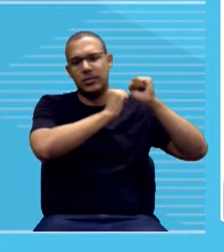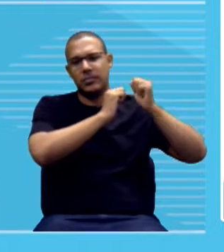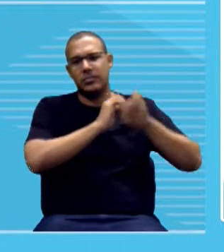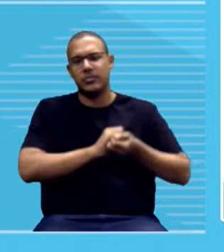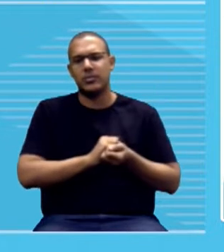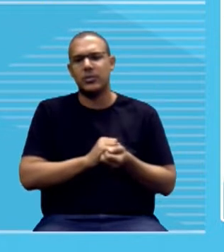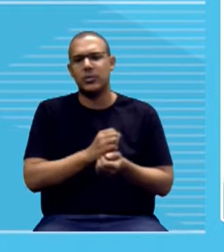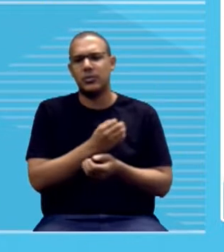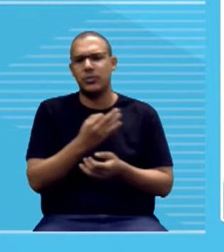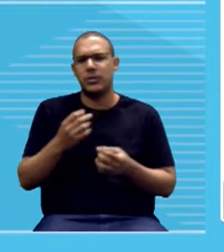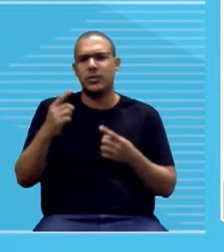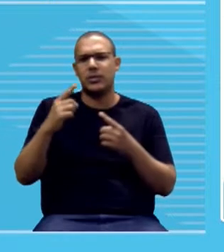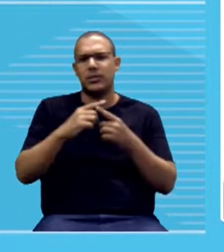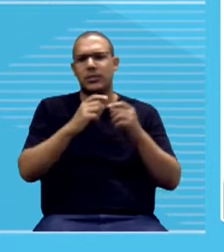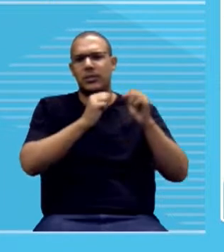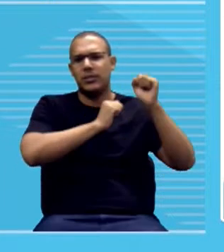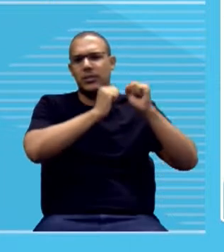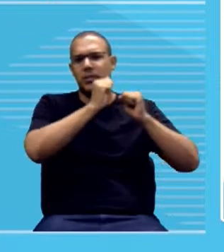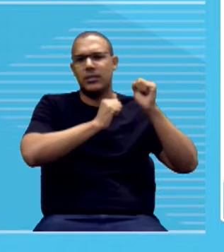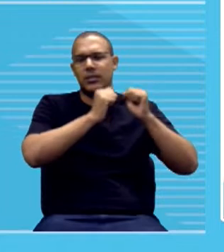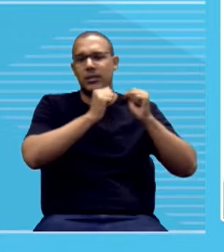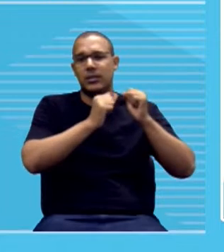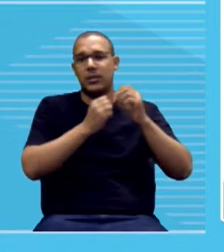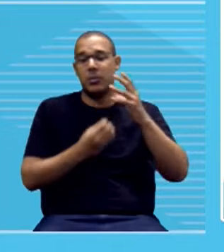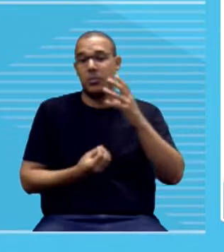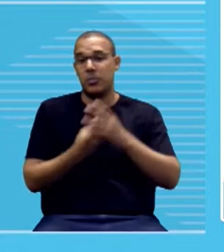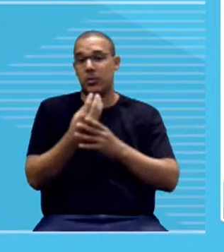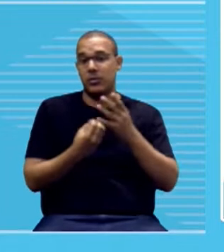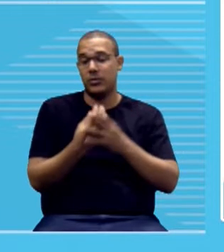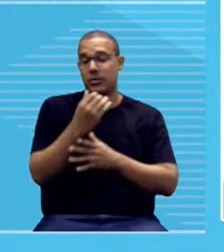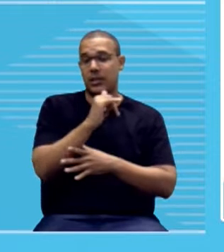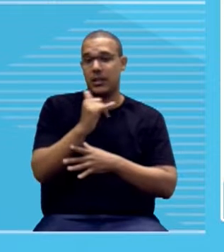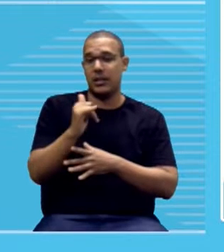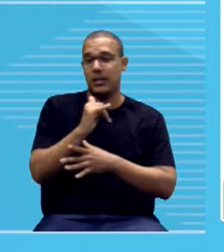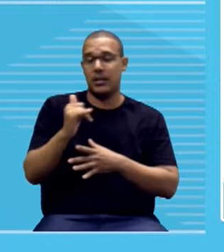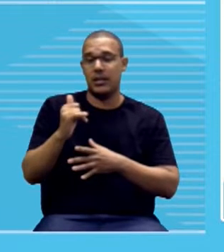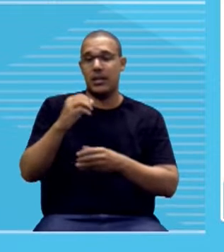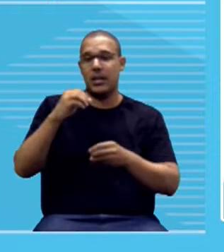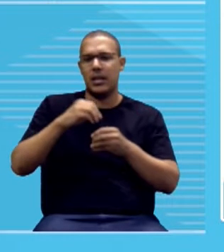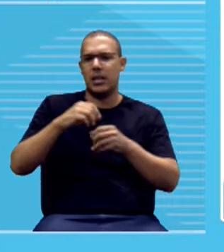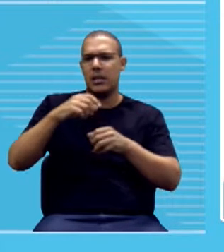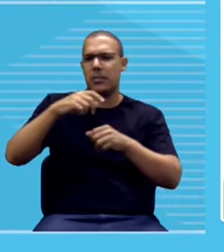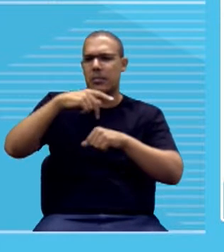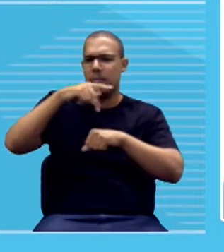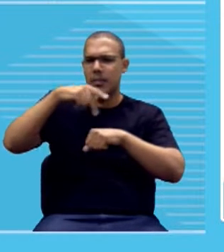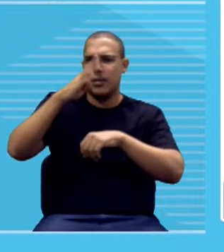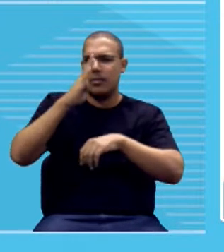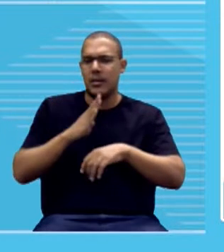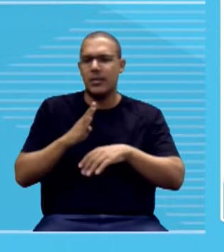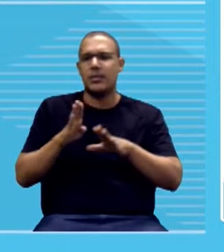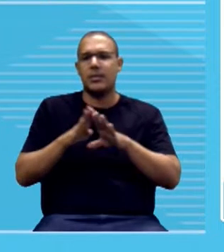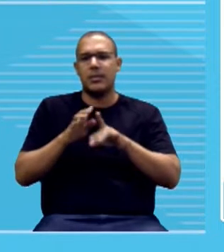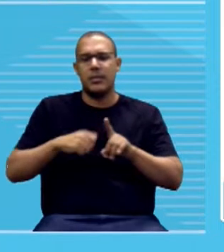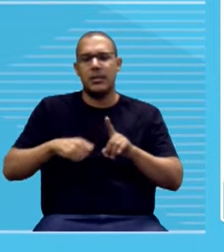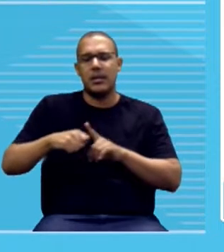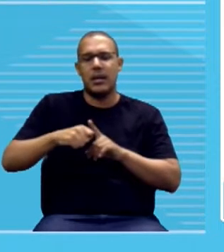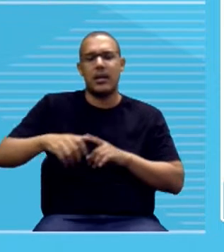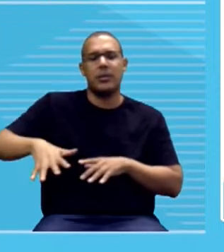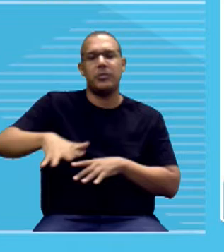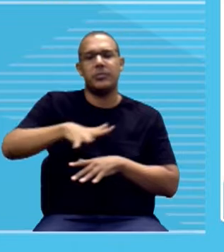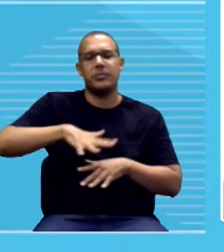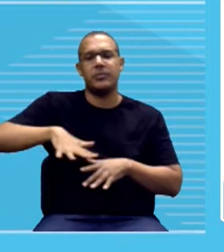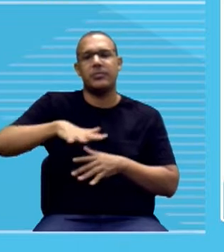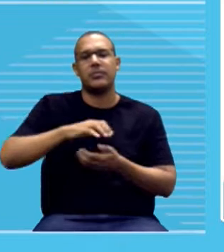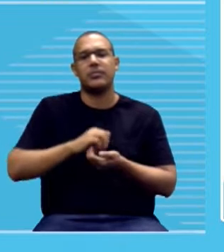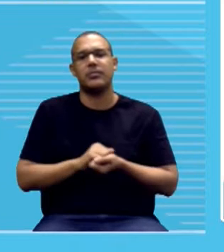os vários tipos de usina que são produtoras de energia elétrica para o nosso país, para a nossa sociedade de uma forma geral. Algumas